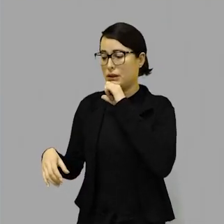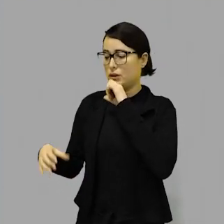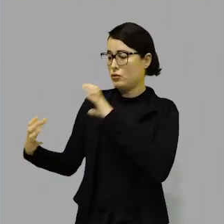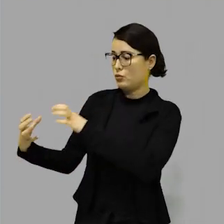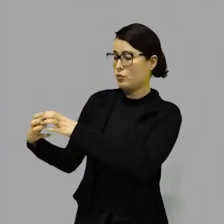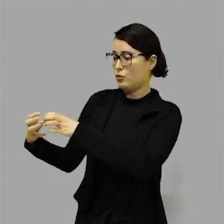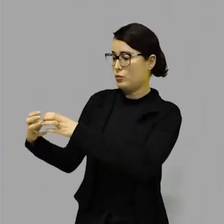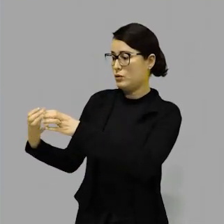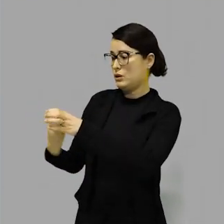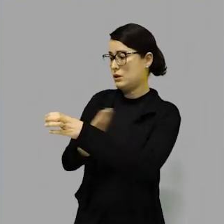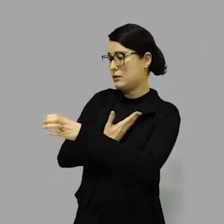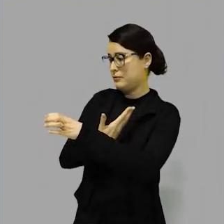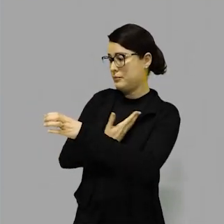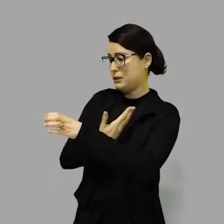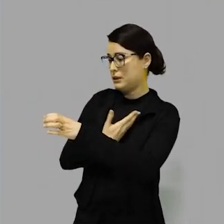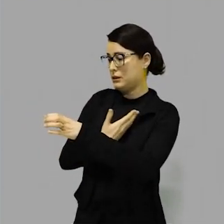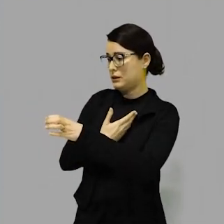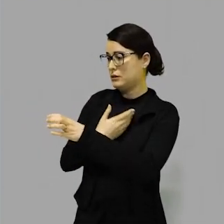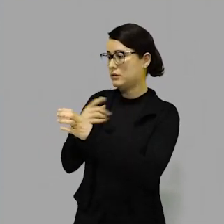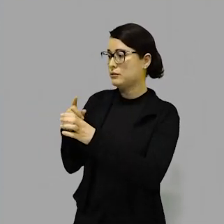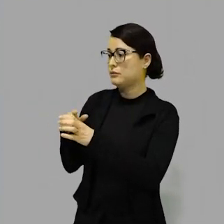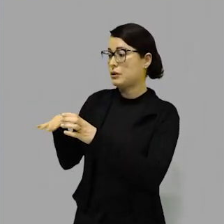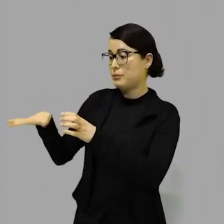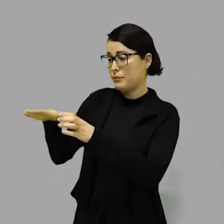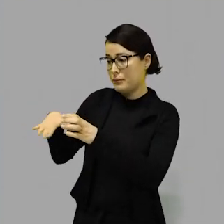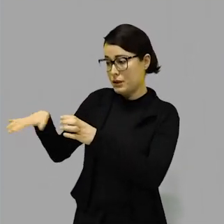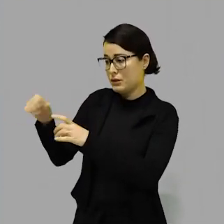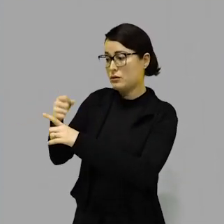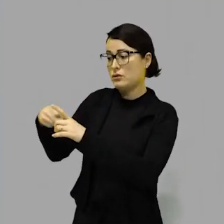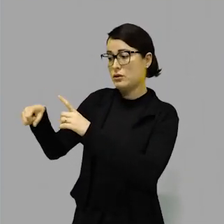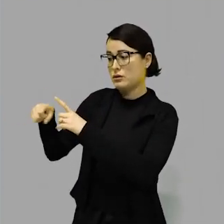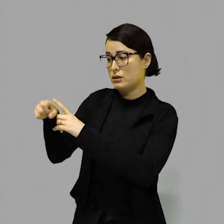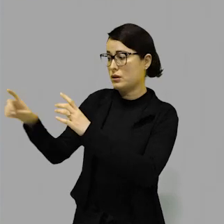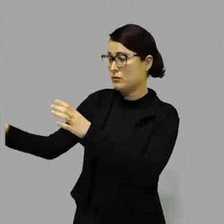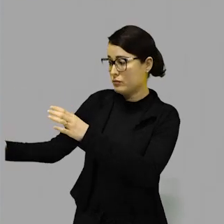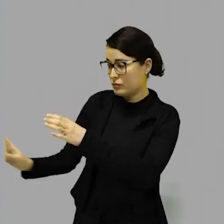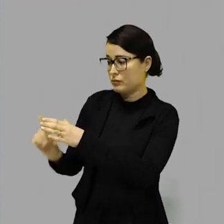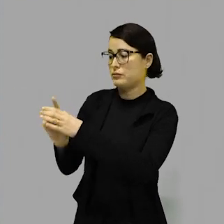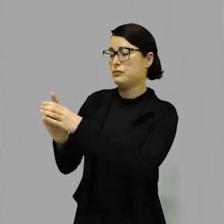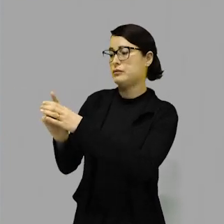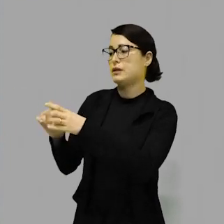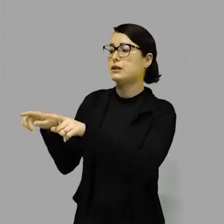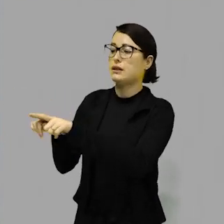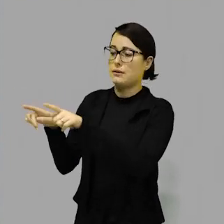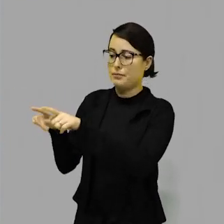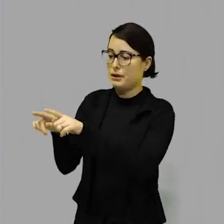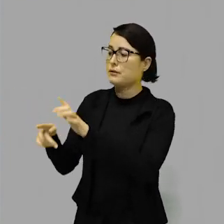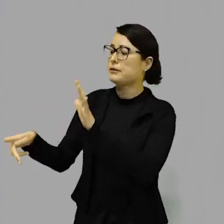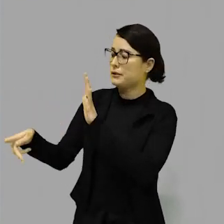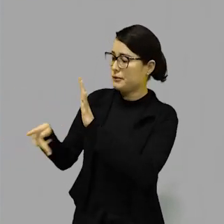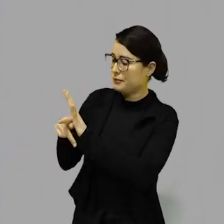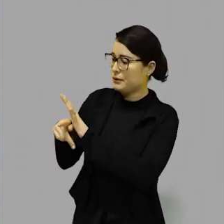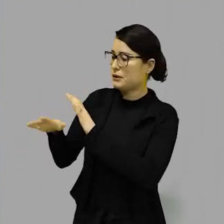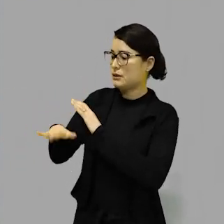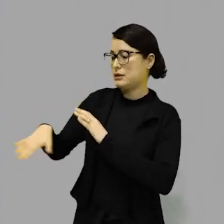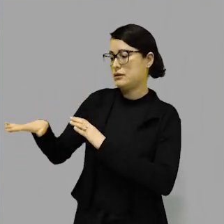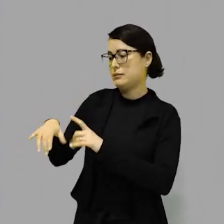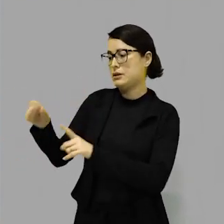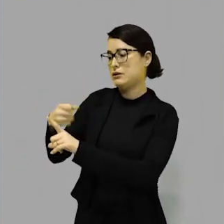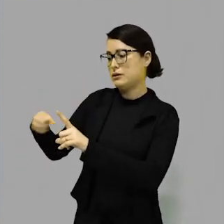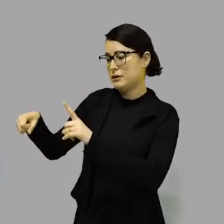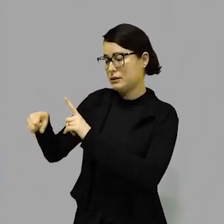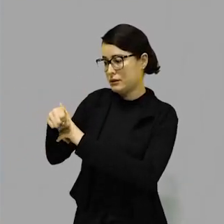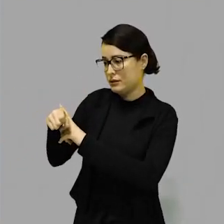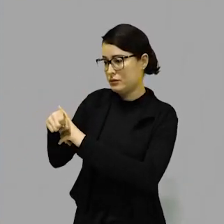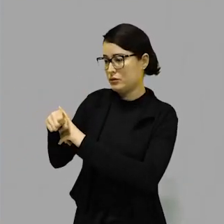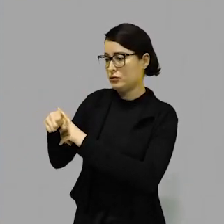amigos que você anda como meio social, ele também tem que te incluir, porque você também faz parte do meio social. Você